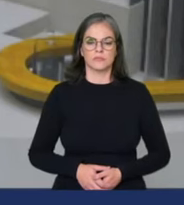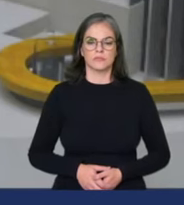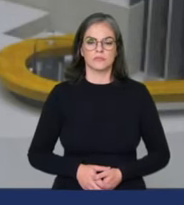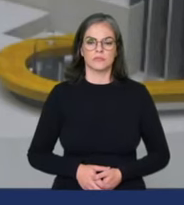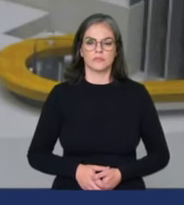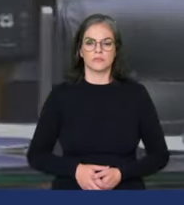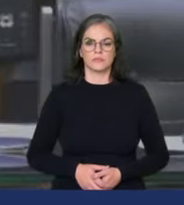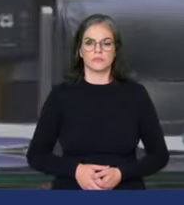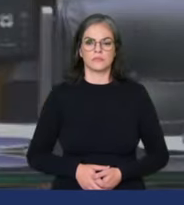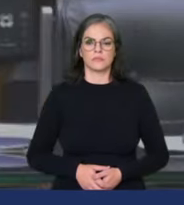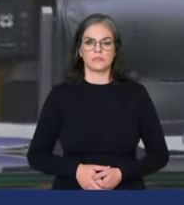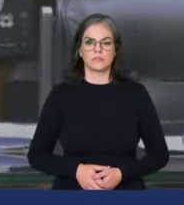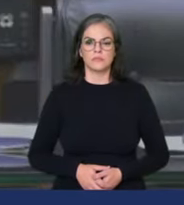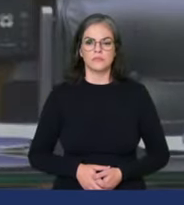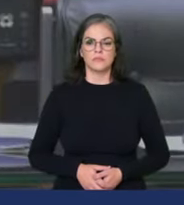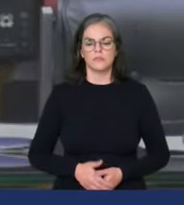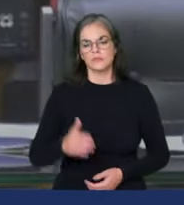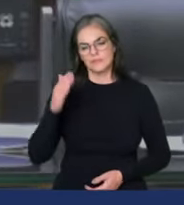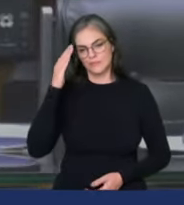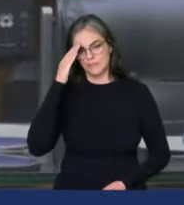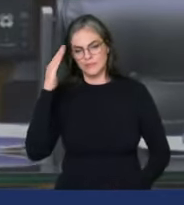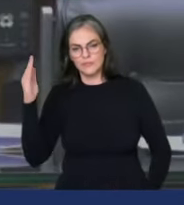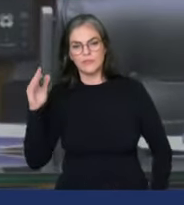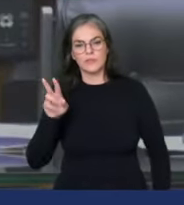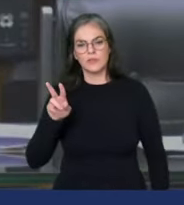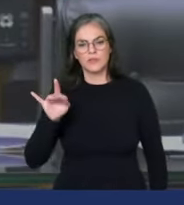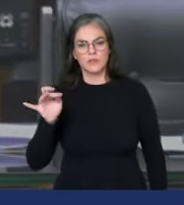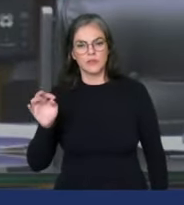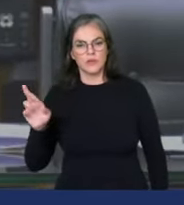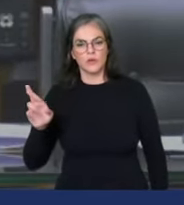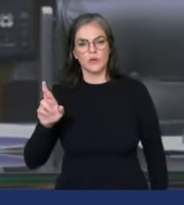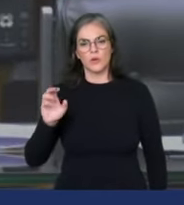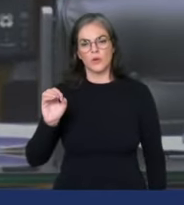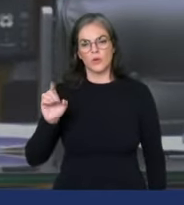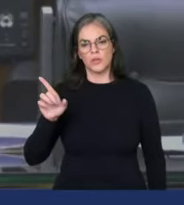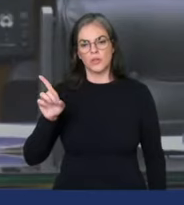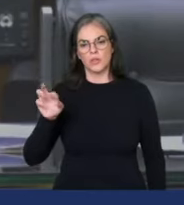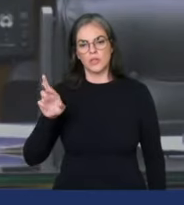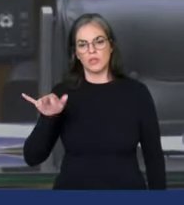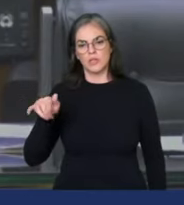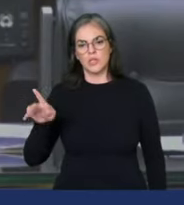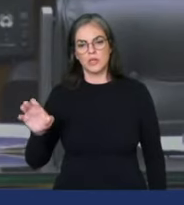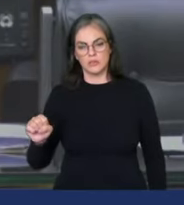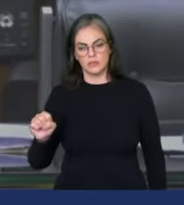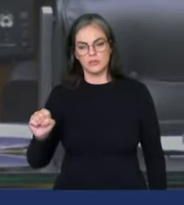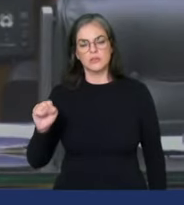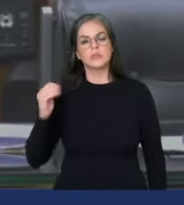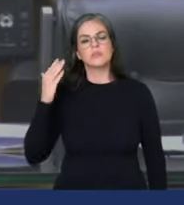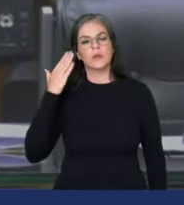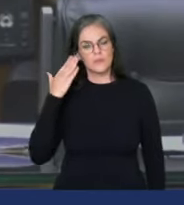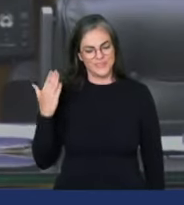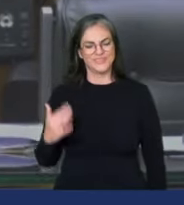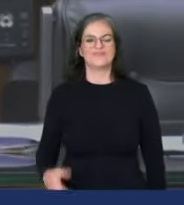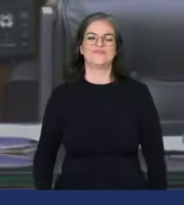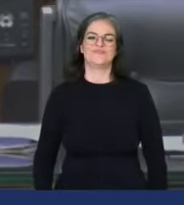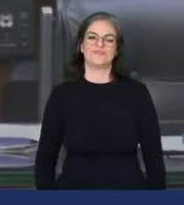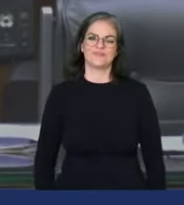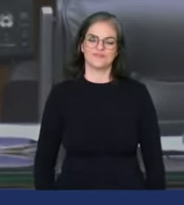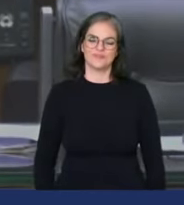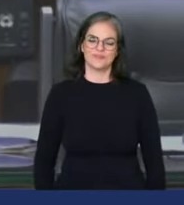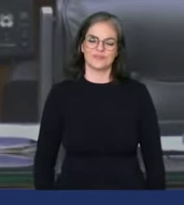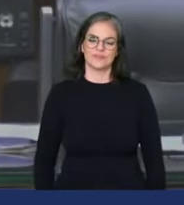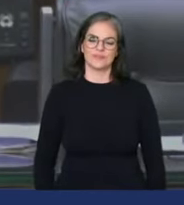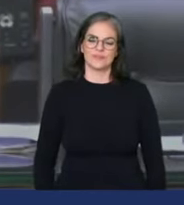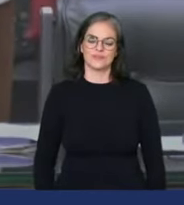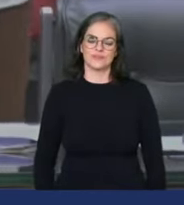Agradecer ao Vitor Rodrigues da Costa. Obrigado, senhor Vitor. Vamos